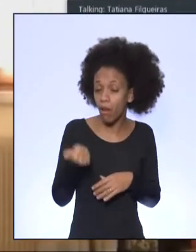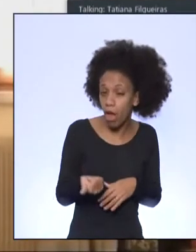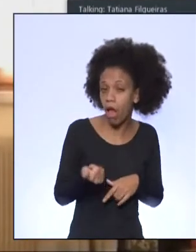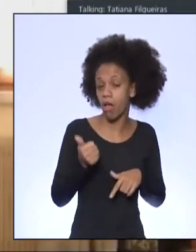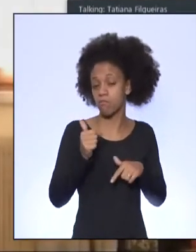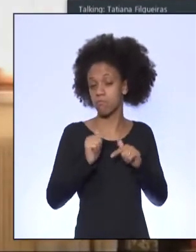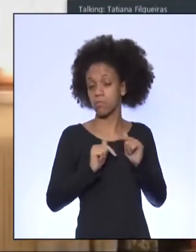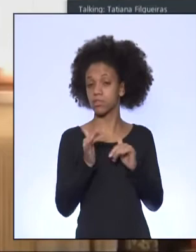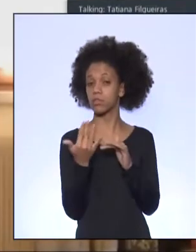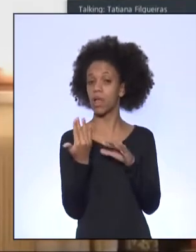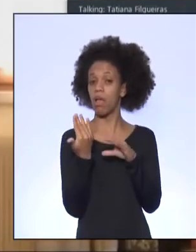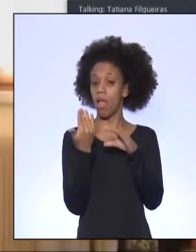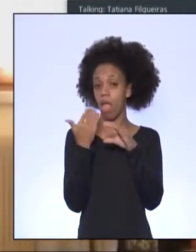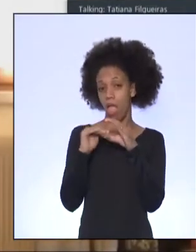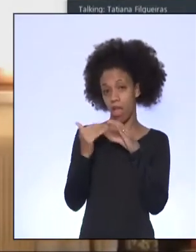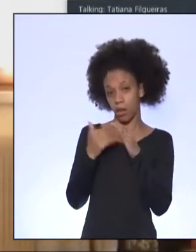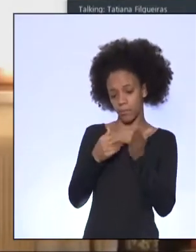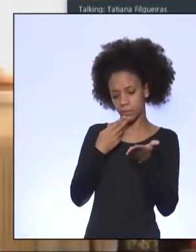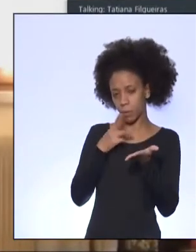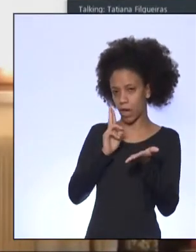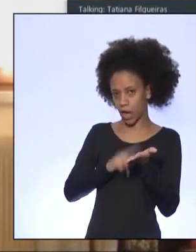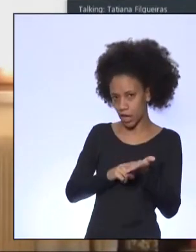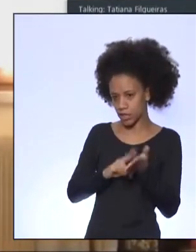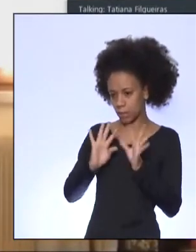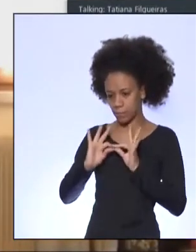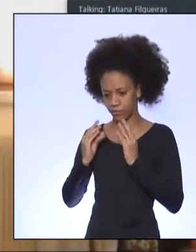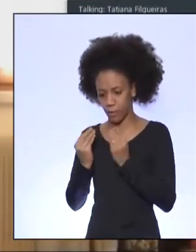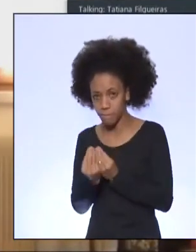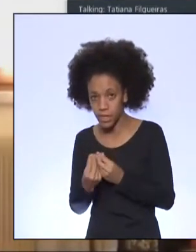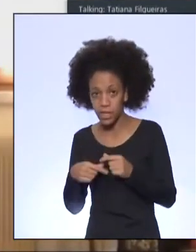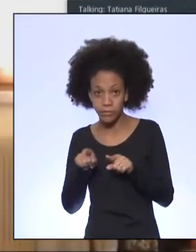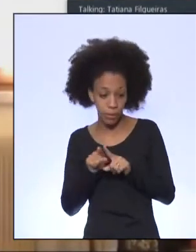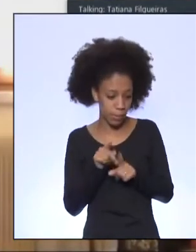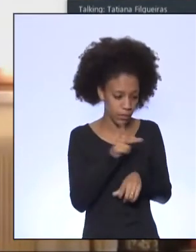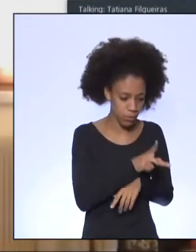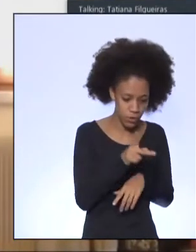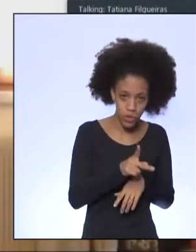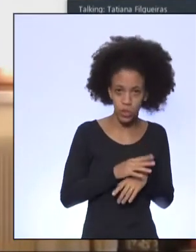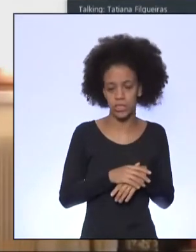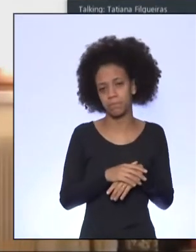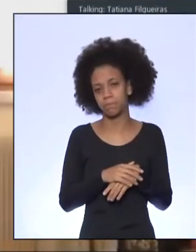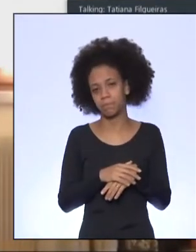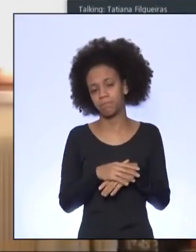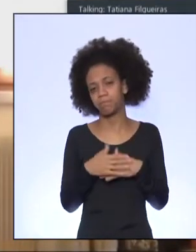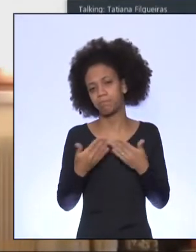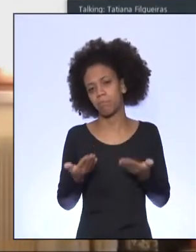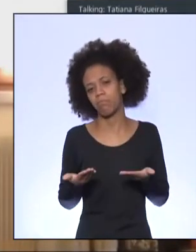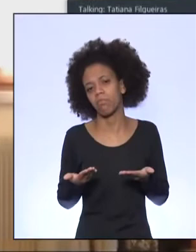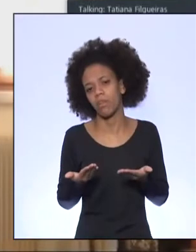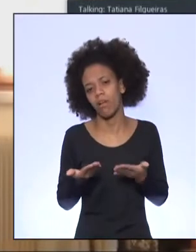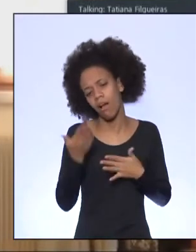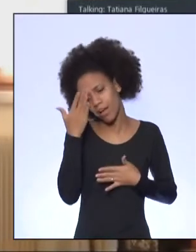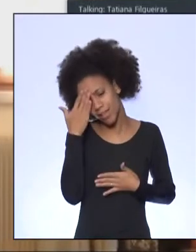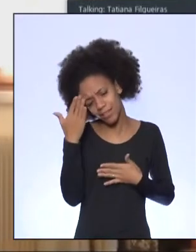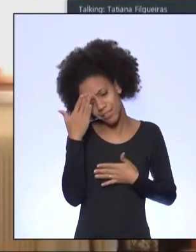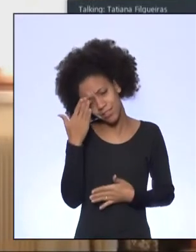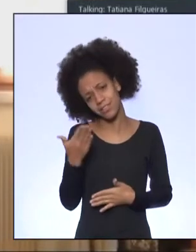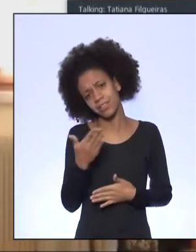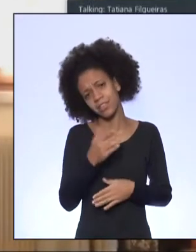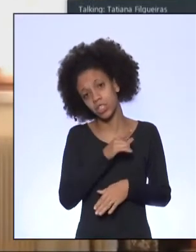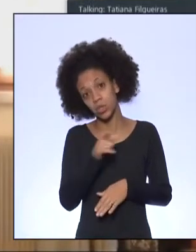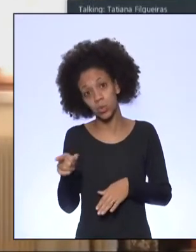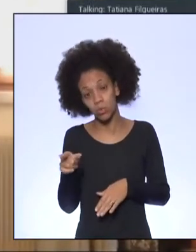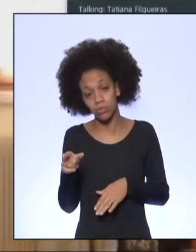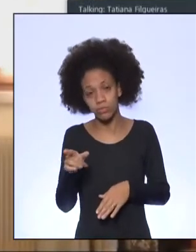materiais, ela manda uma carta para os pais e para os professores e fala assim, que ela quer agradecer que todo mundo arregaçou